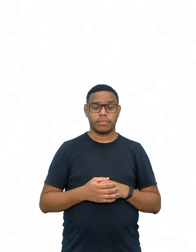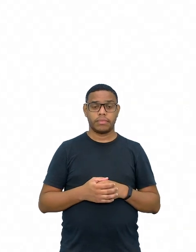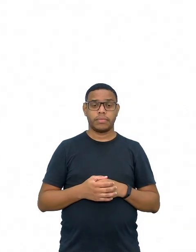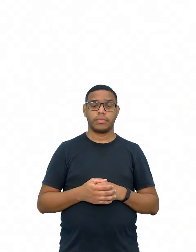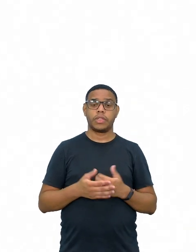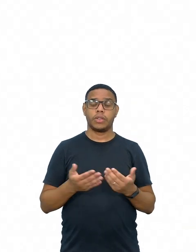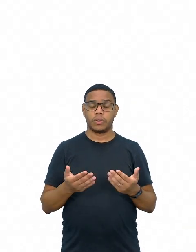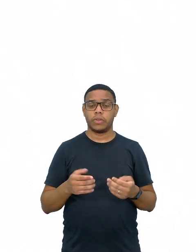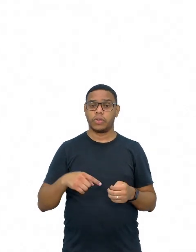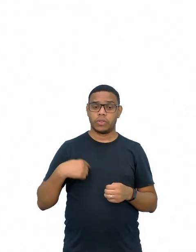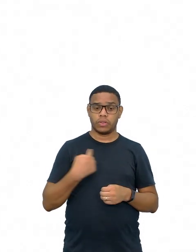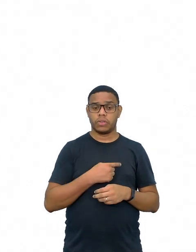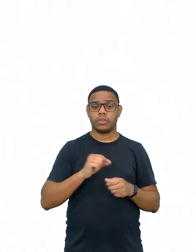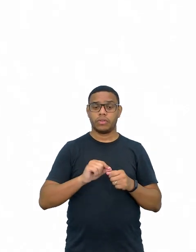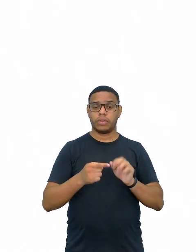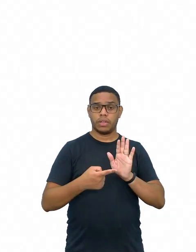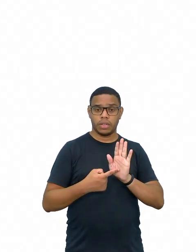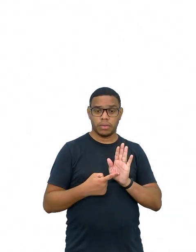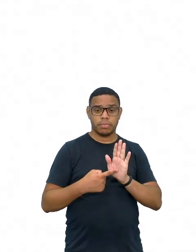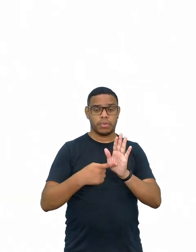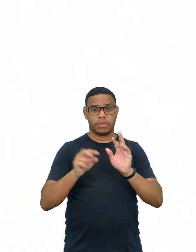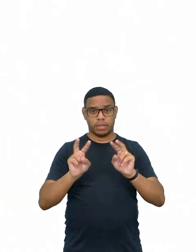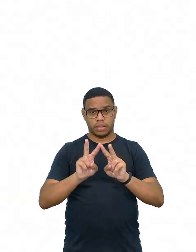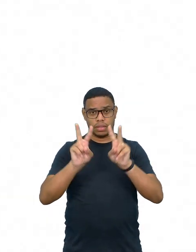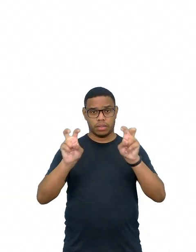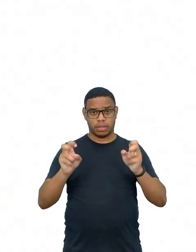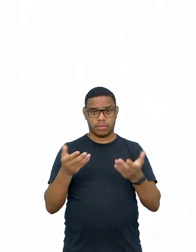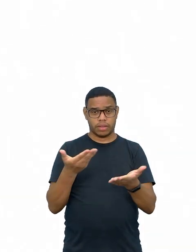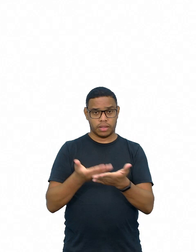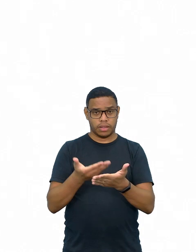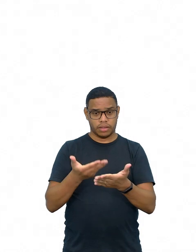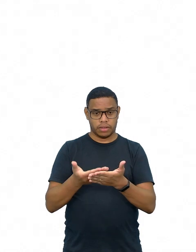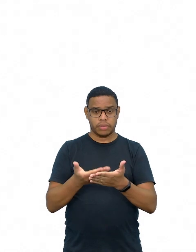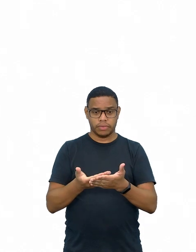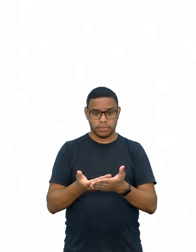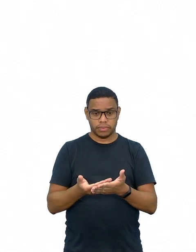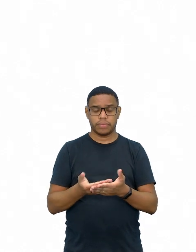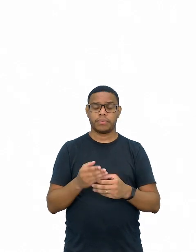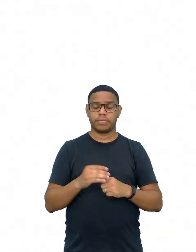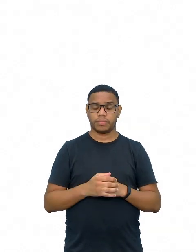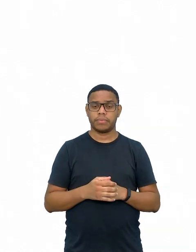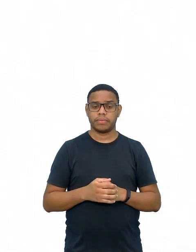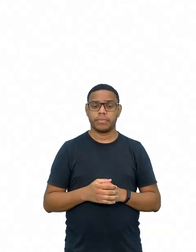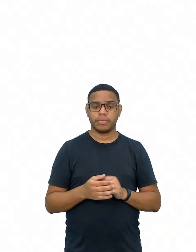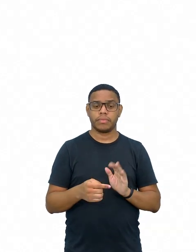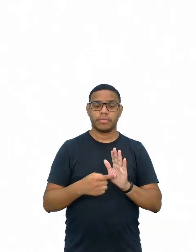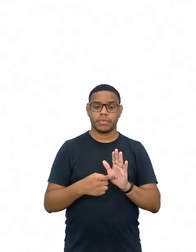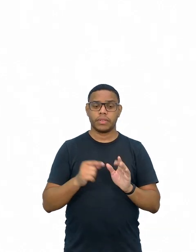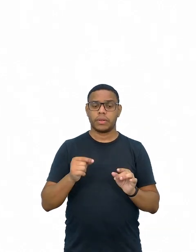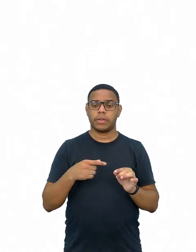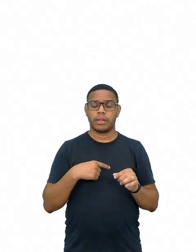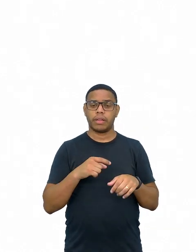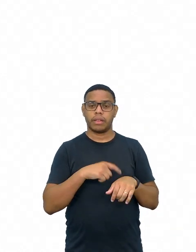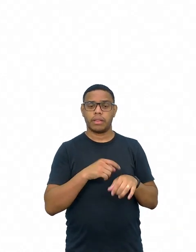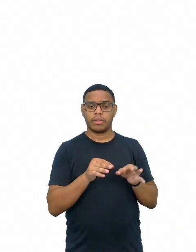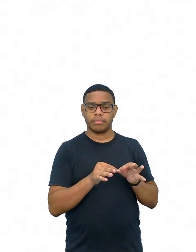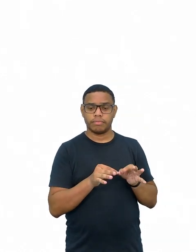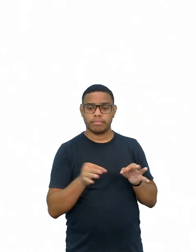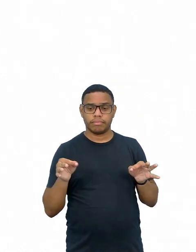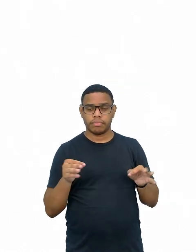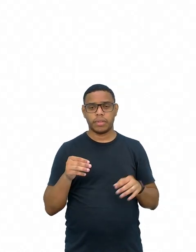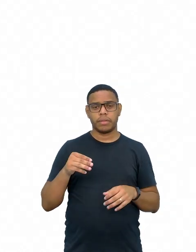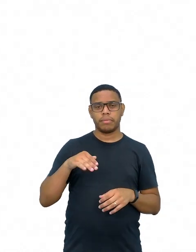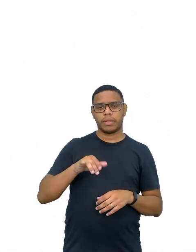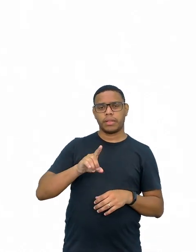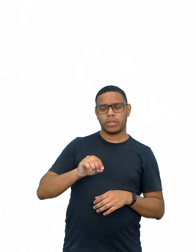gente vai apresentar o tema da aula para ele, que é as distâncias, ponto